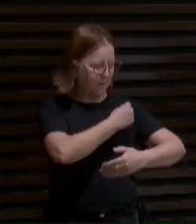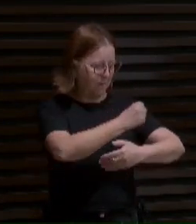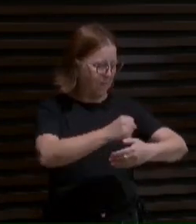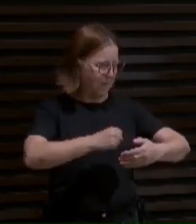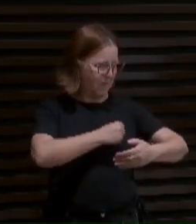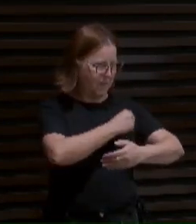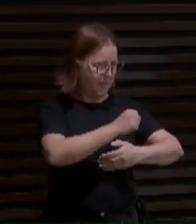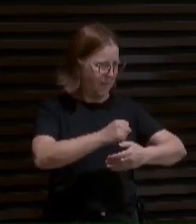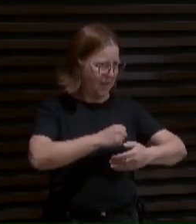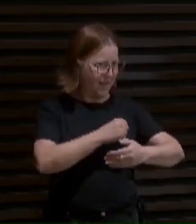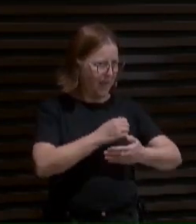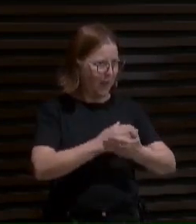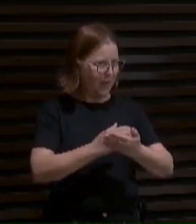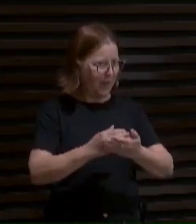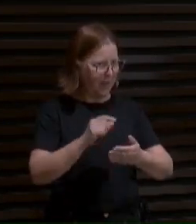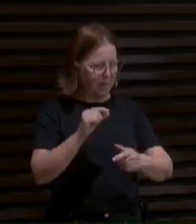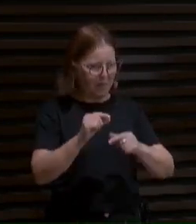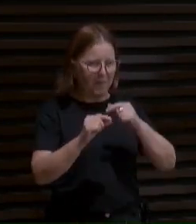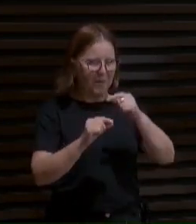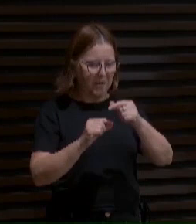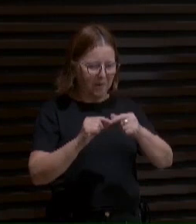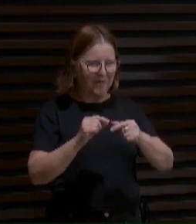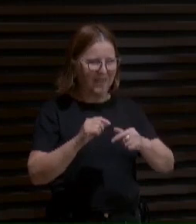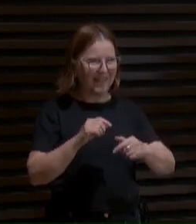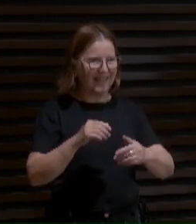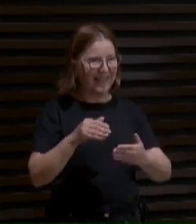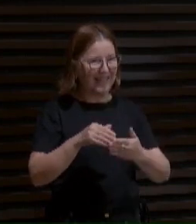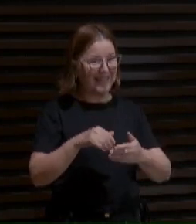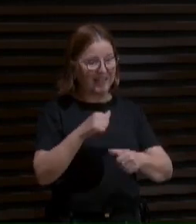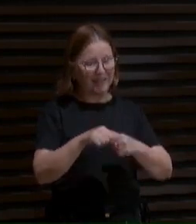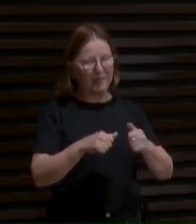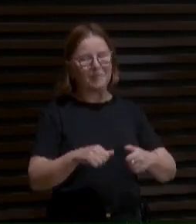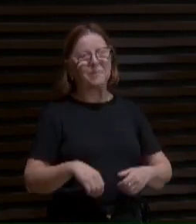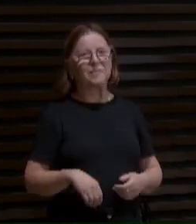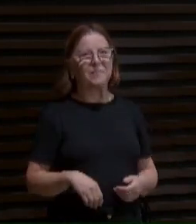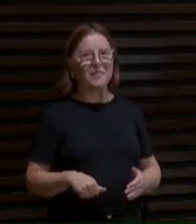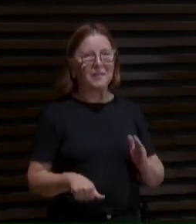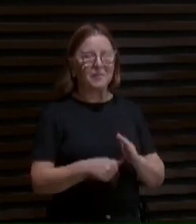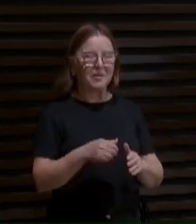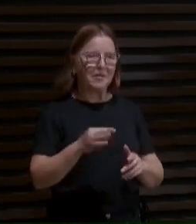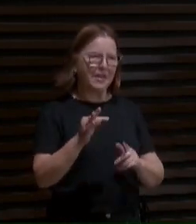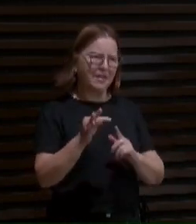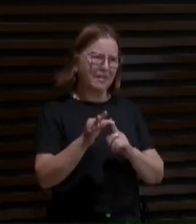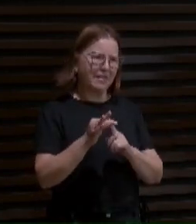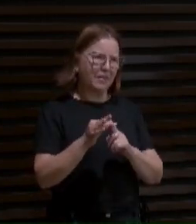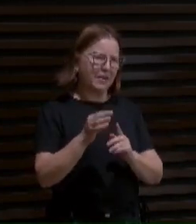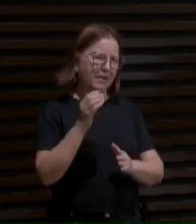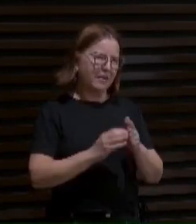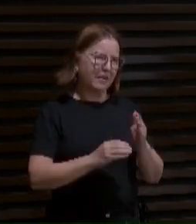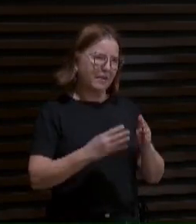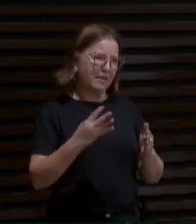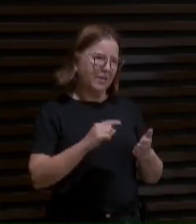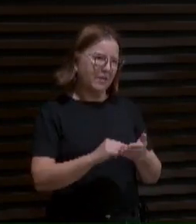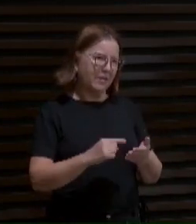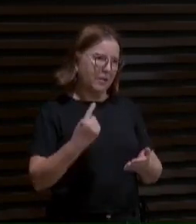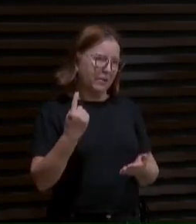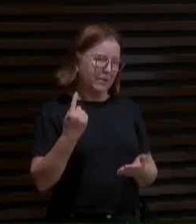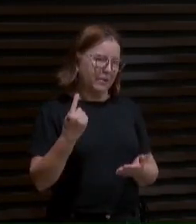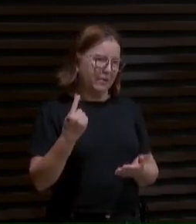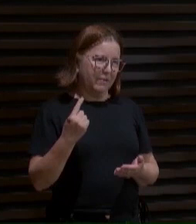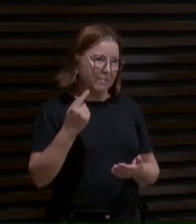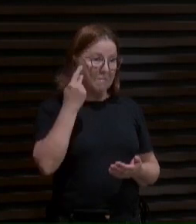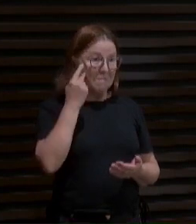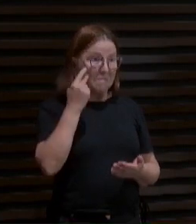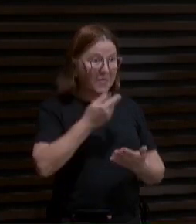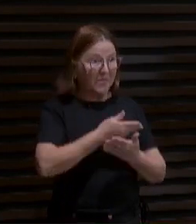até virar polenta. Vamos para 1 Timóteo, capítulo 4, versículo 1, que é para vocês